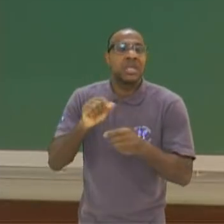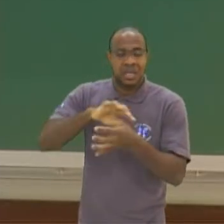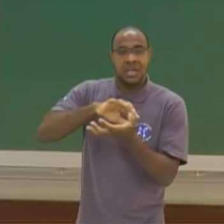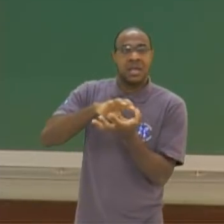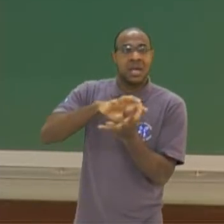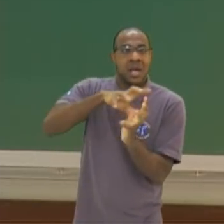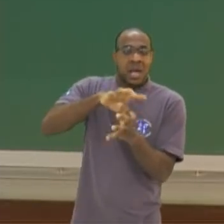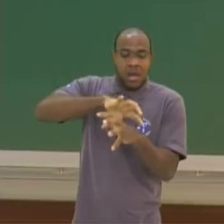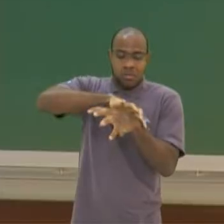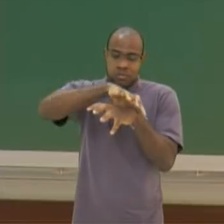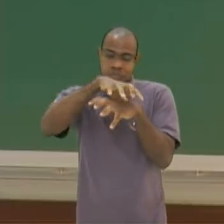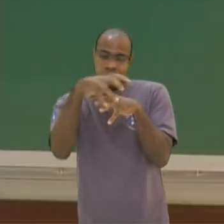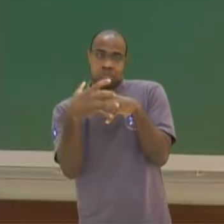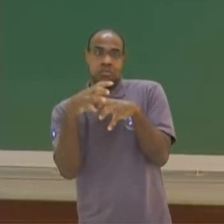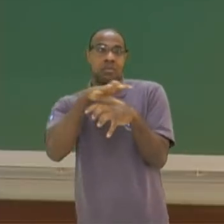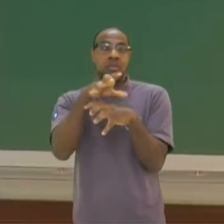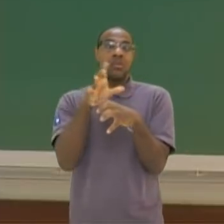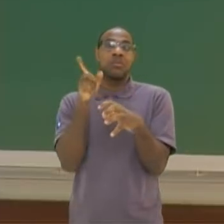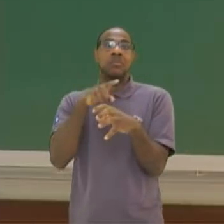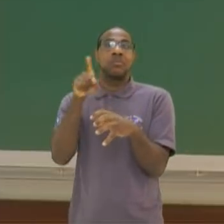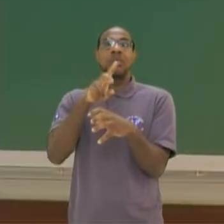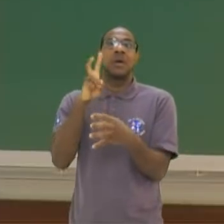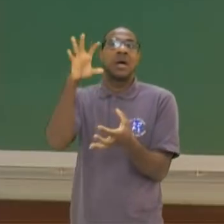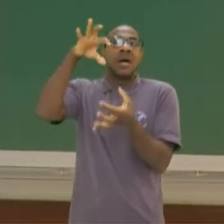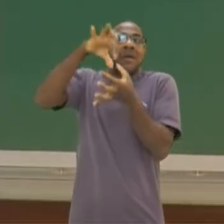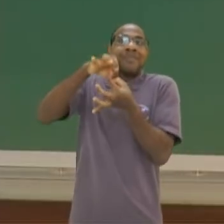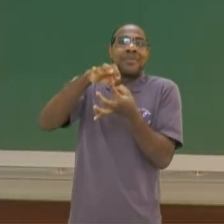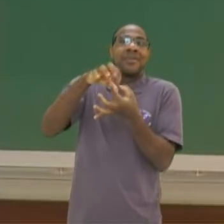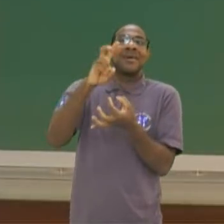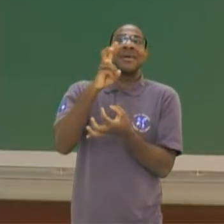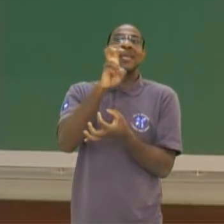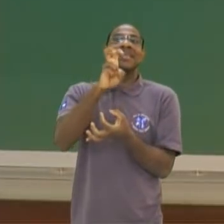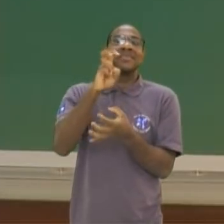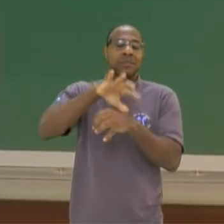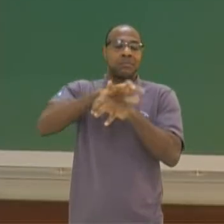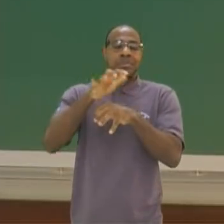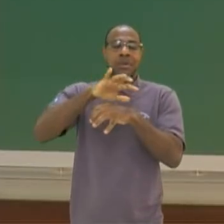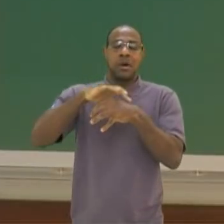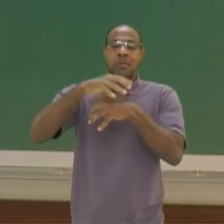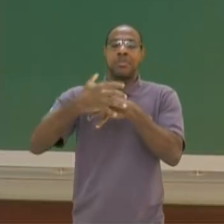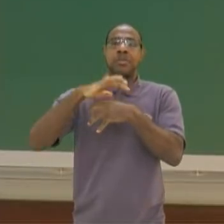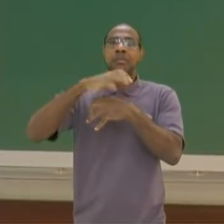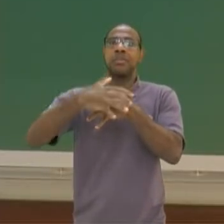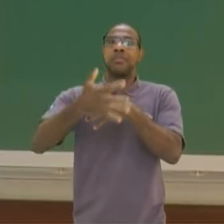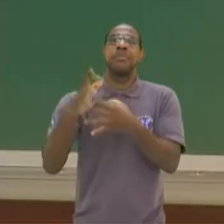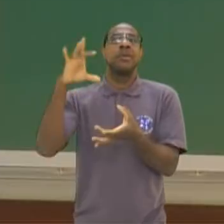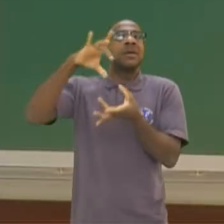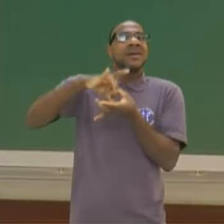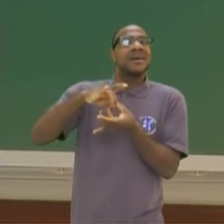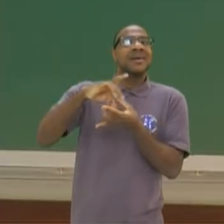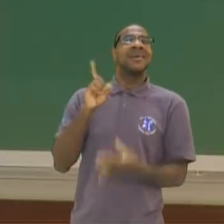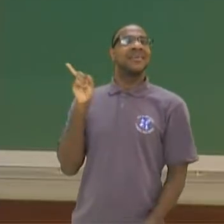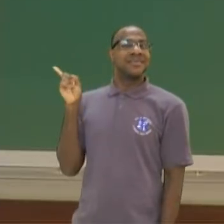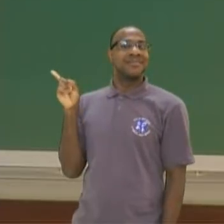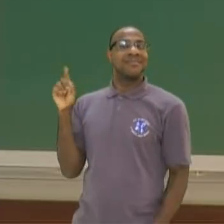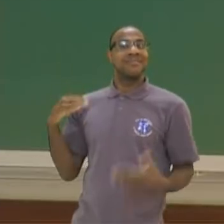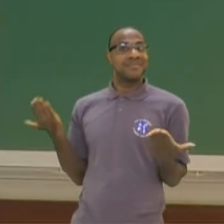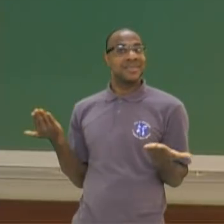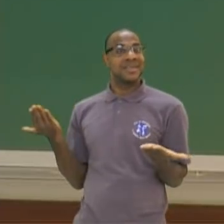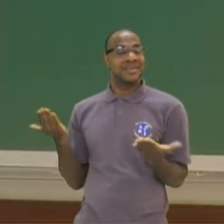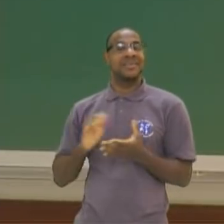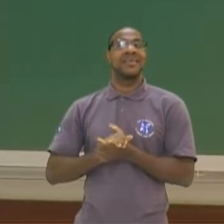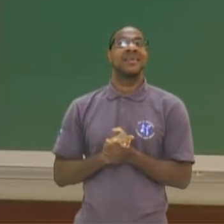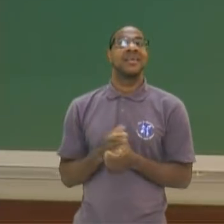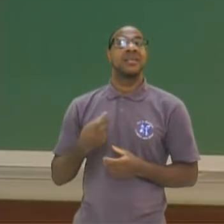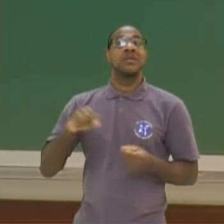uma coisa única, é a junção dessas 5 camadas. Mas como ela tem características particulares, peculiares, nós fazemos